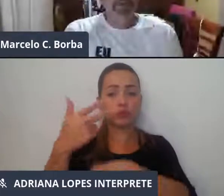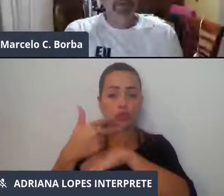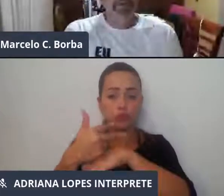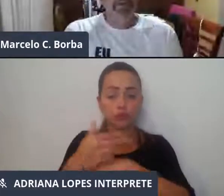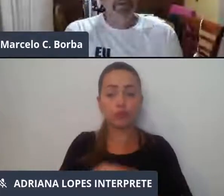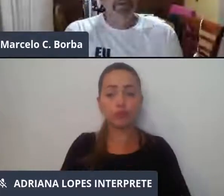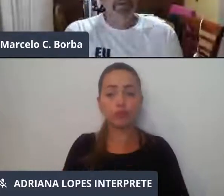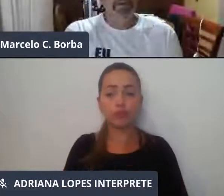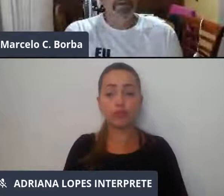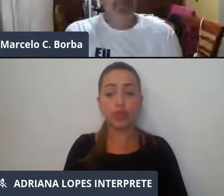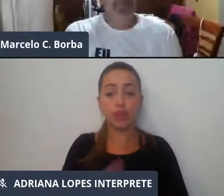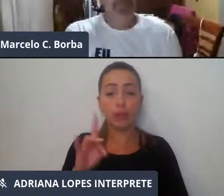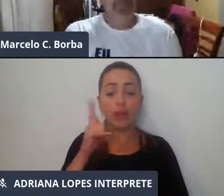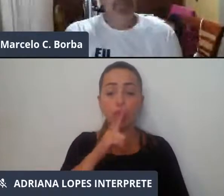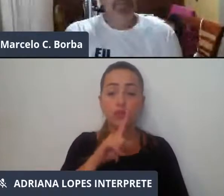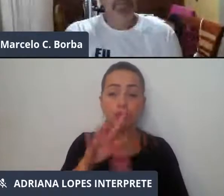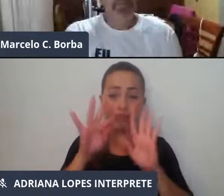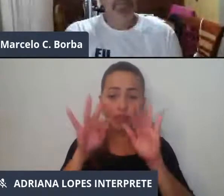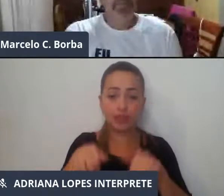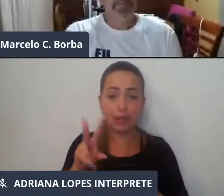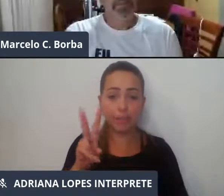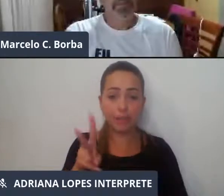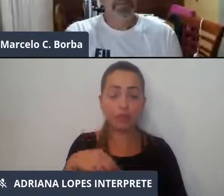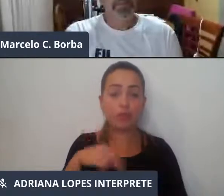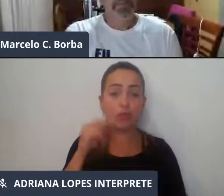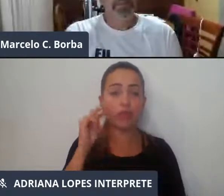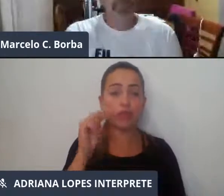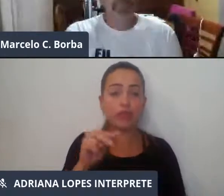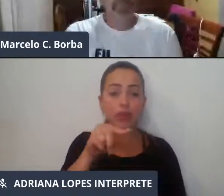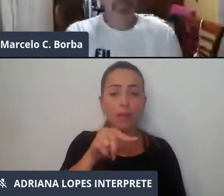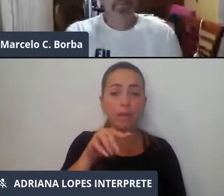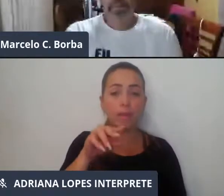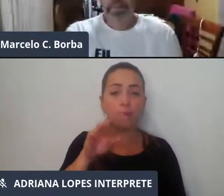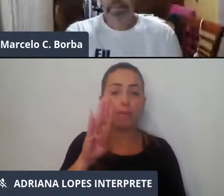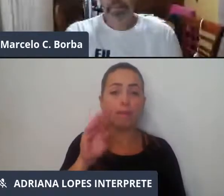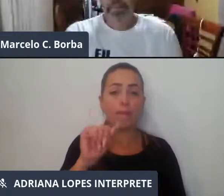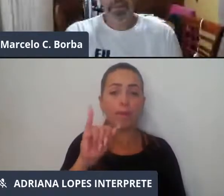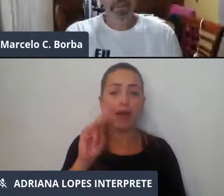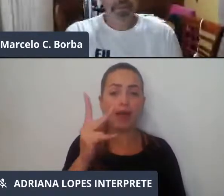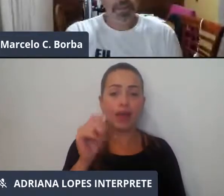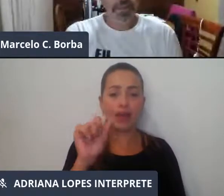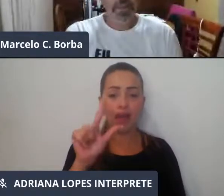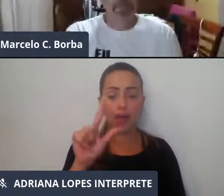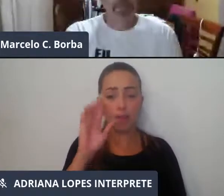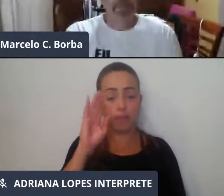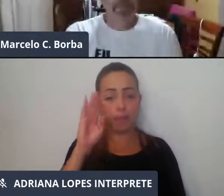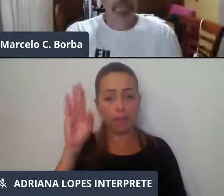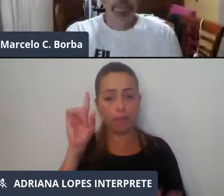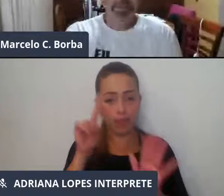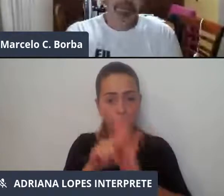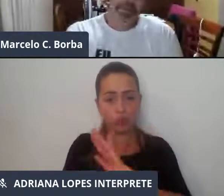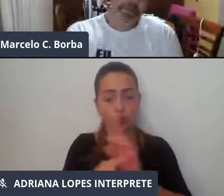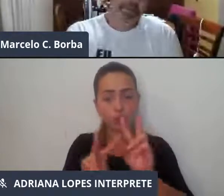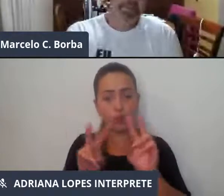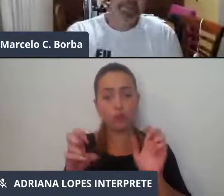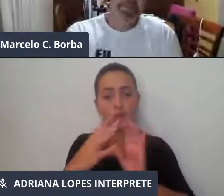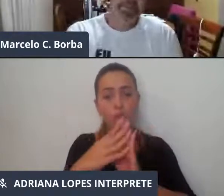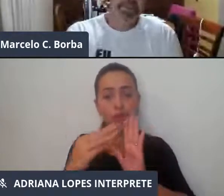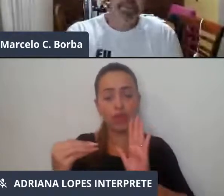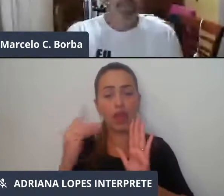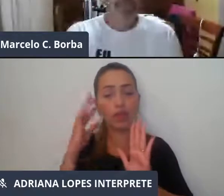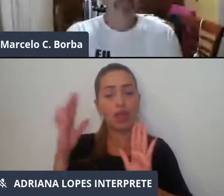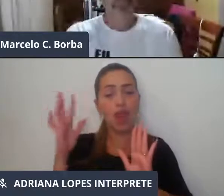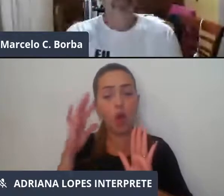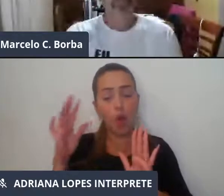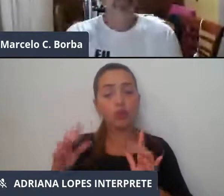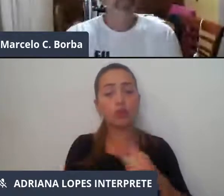só para finalizar mesmo, eu vi que o Marcelo Bairral perguntou sobre um modelo teórico para analisar os vídeos. Nós